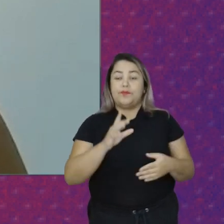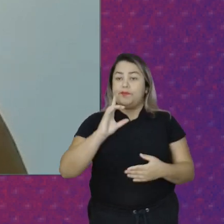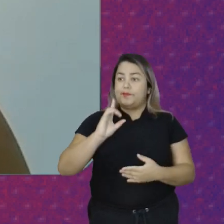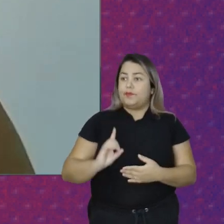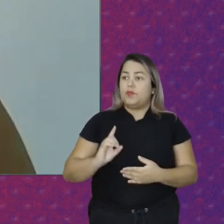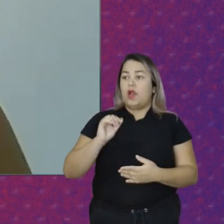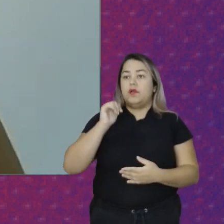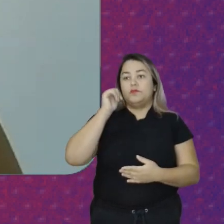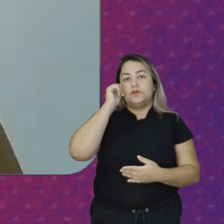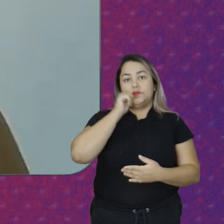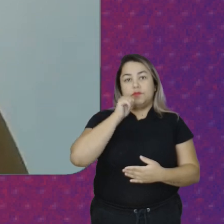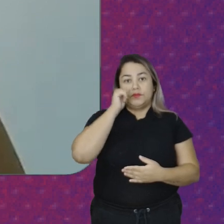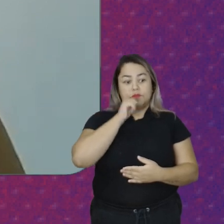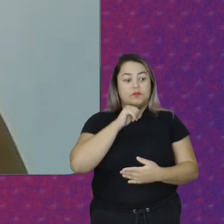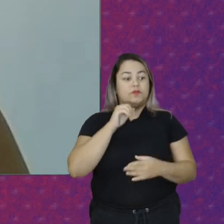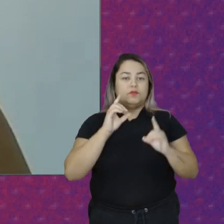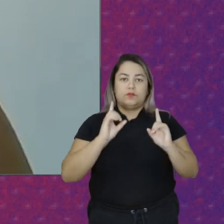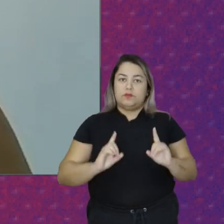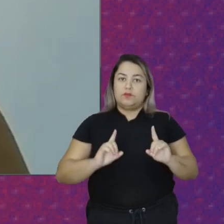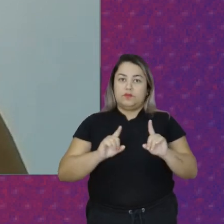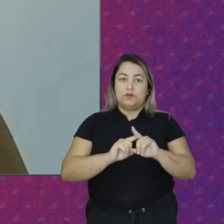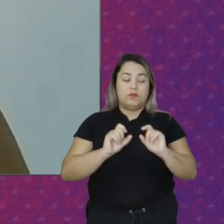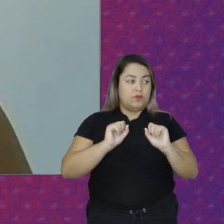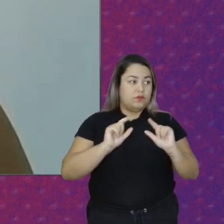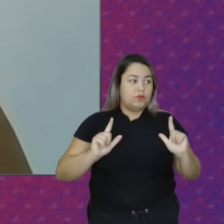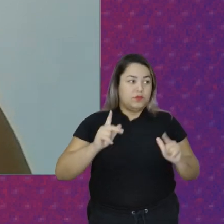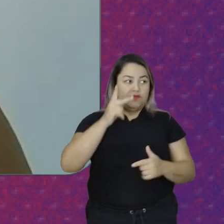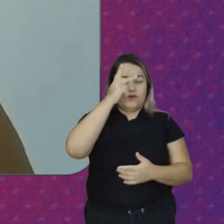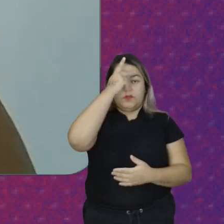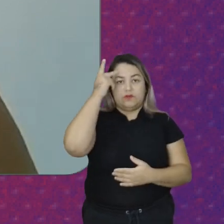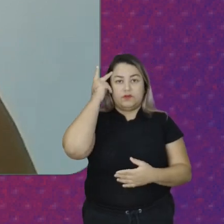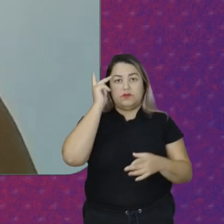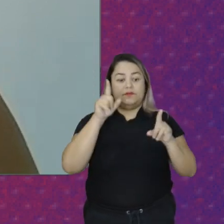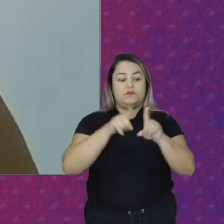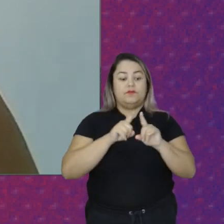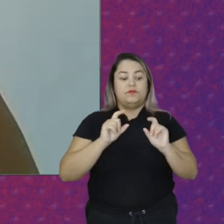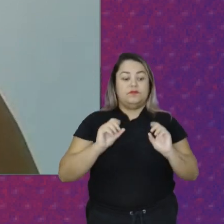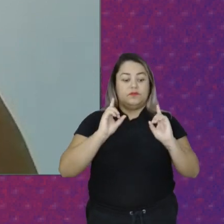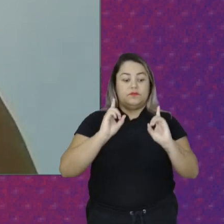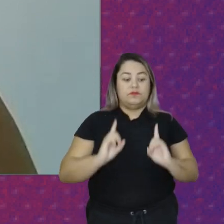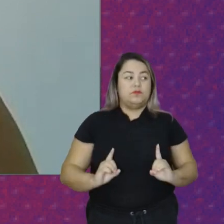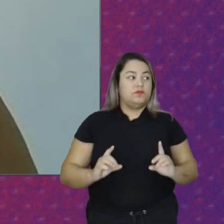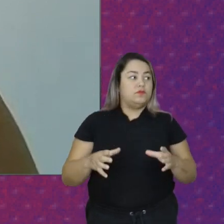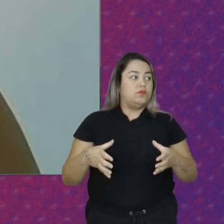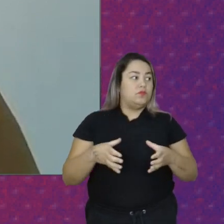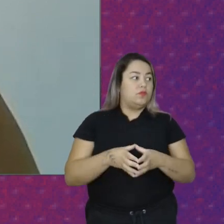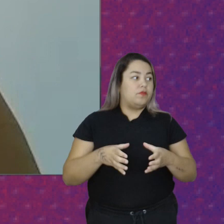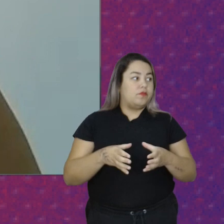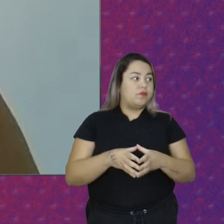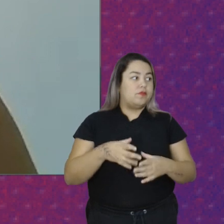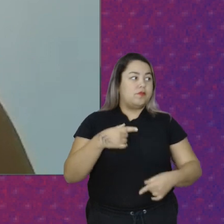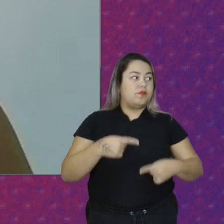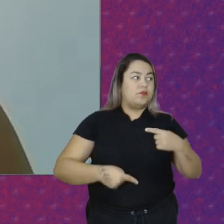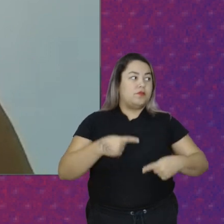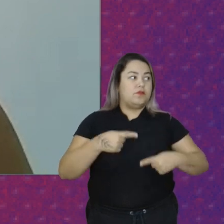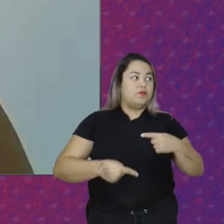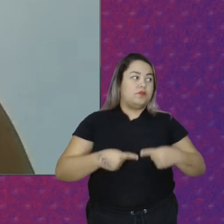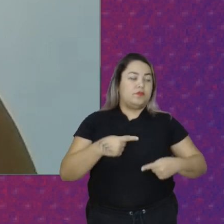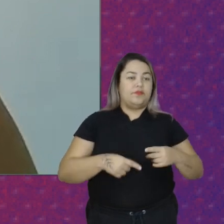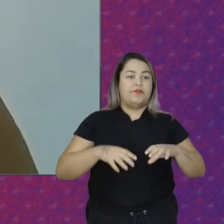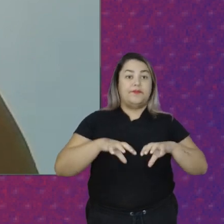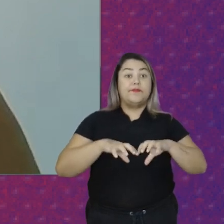com deficiência, que deve ser lançado pelo presidente Lula nas próximas semanas. É um grupo de políticas que está dividido